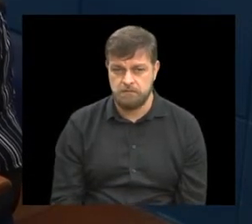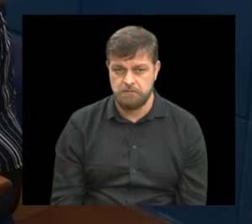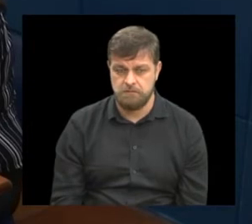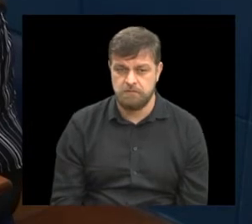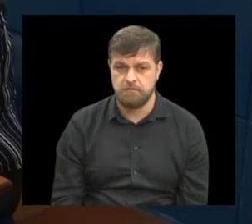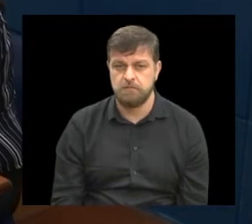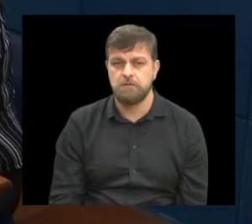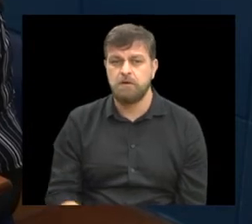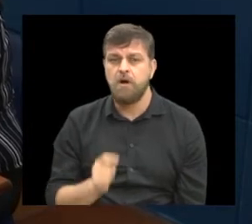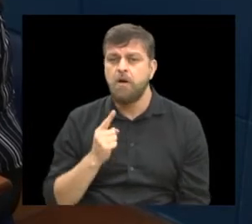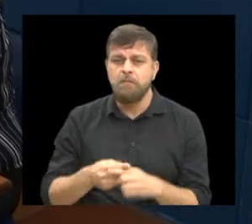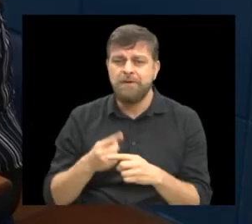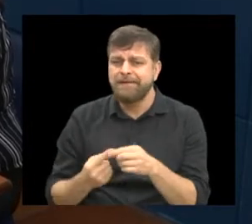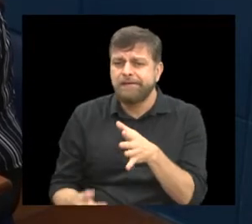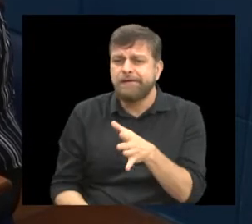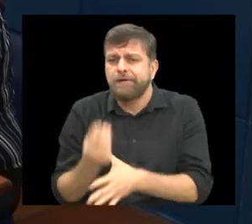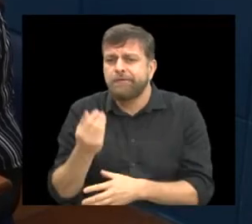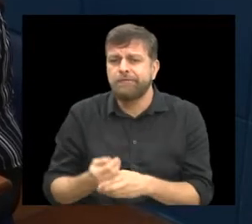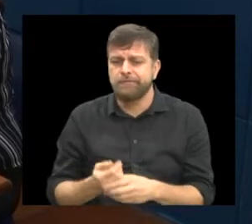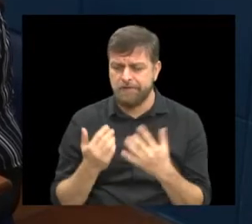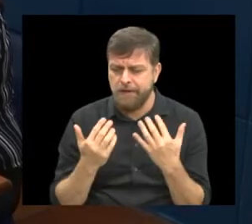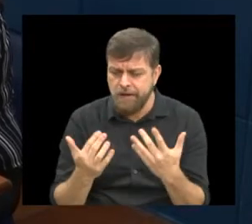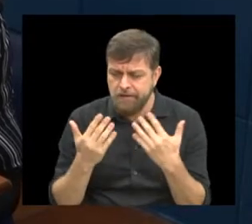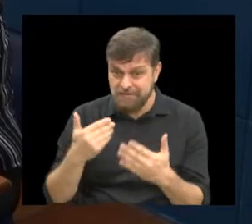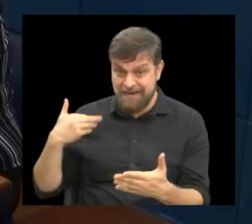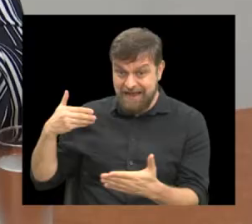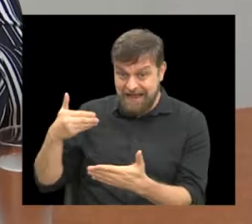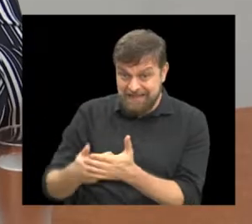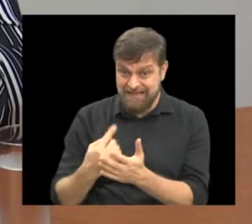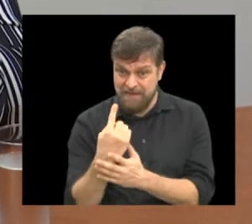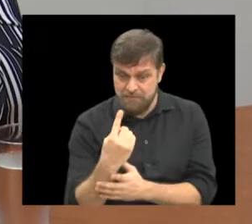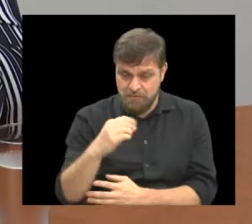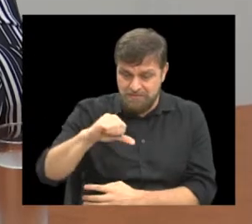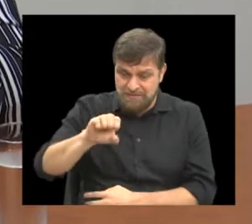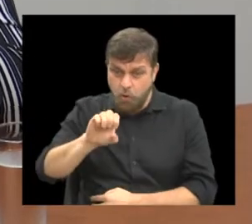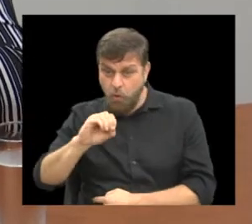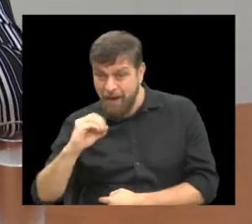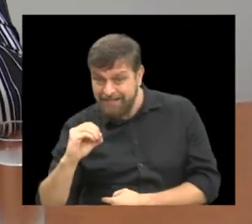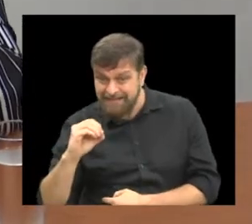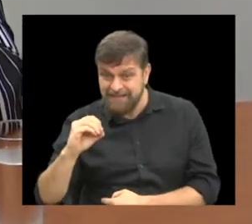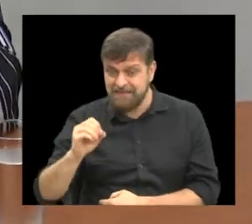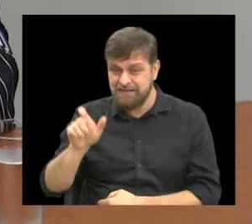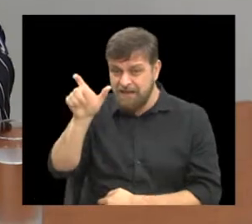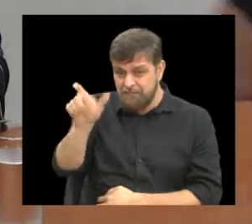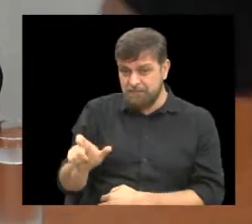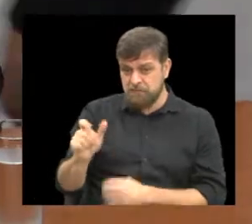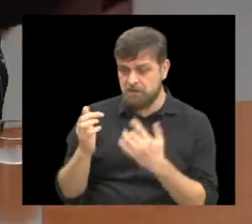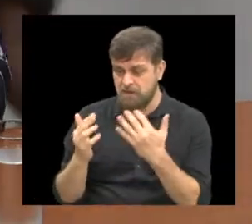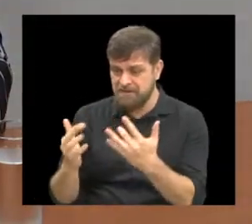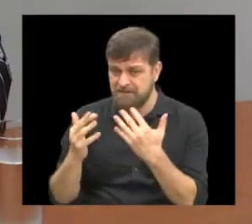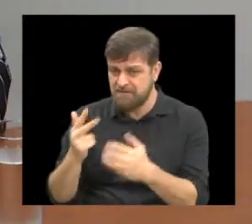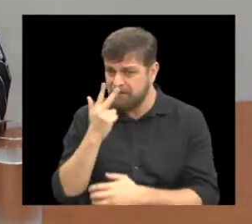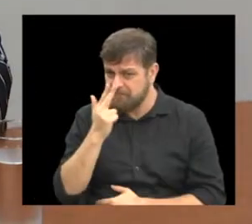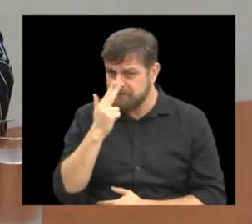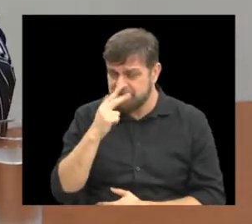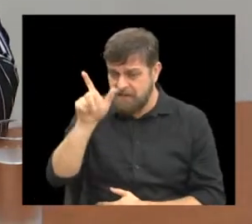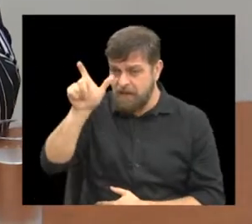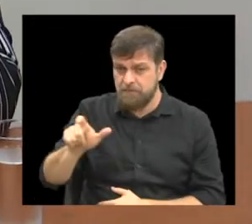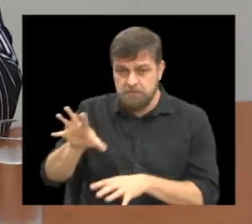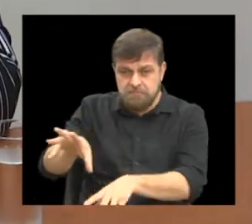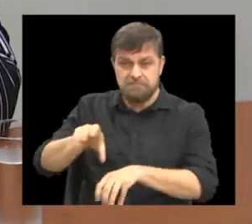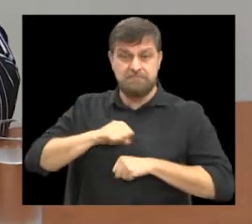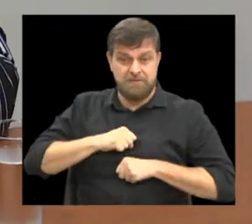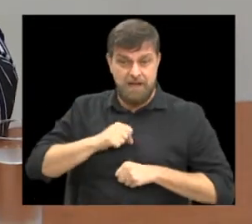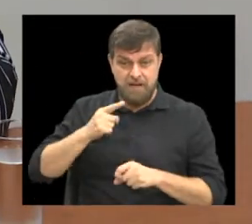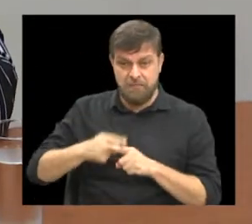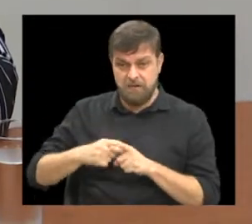Então, causas do autismo. Até os anos de 1980, autismo era considerado um distúrbio adquirido por influência